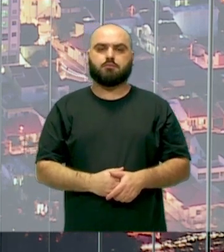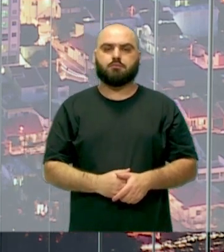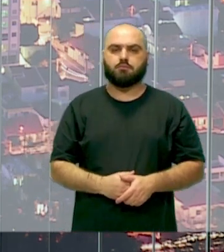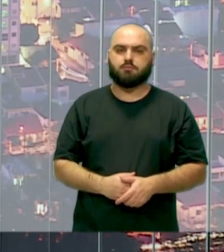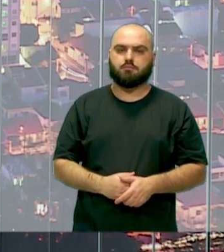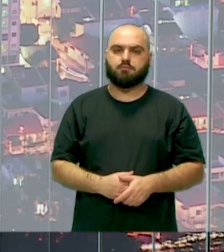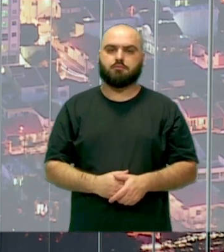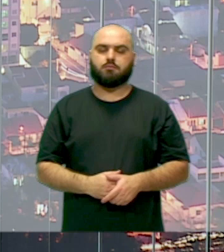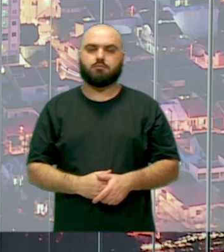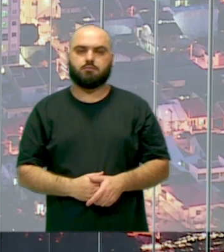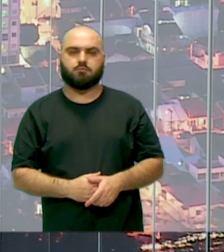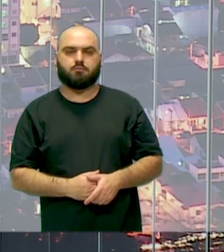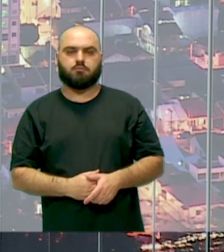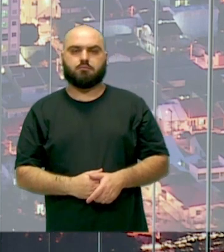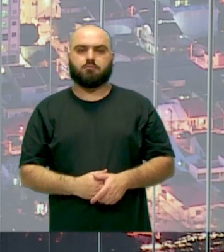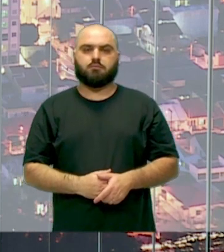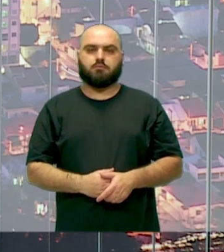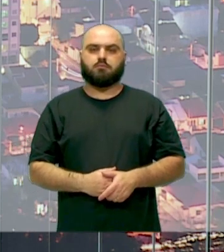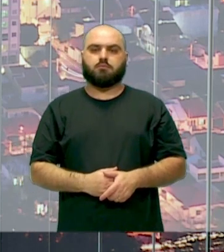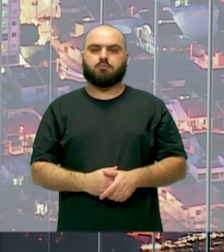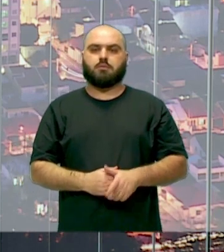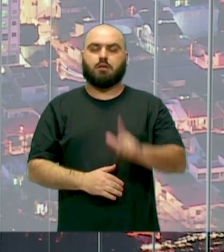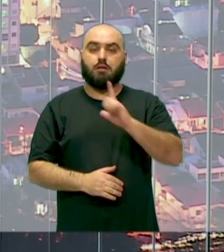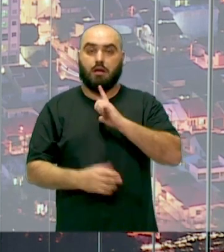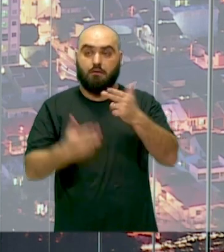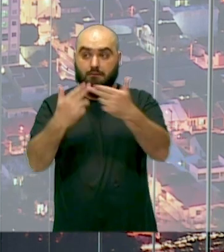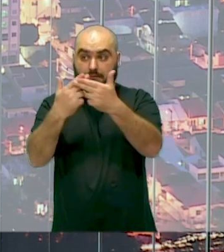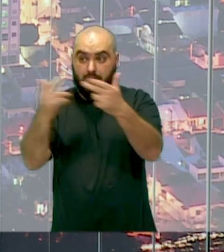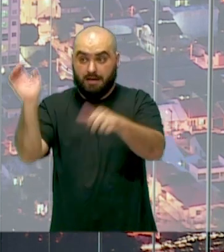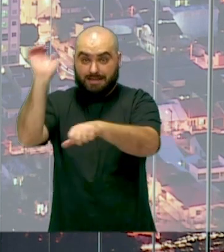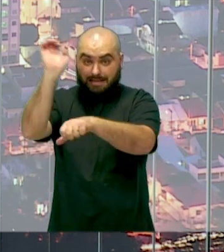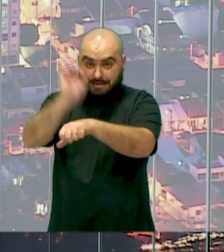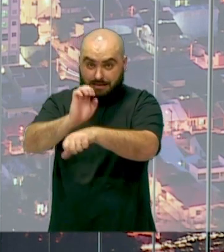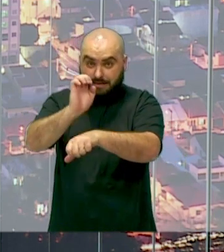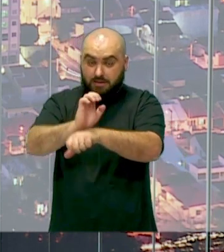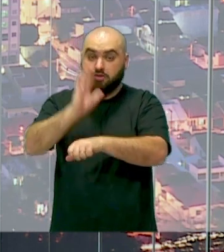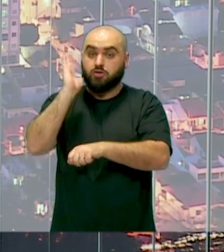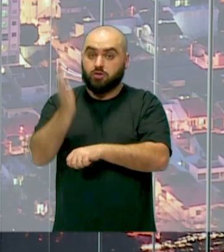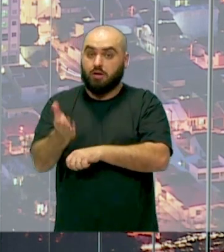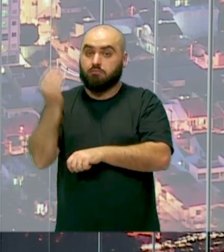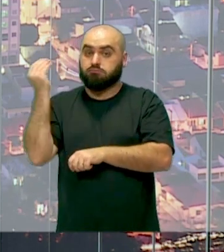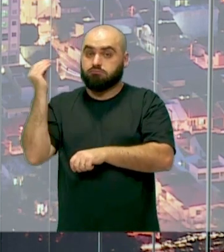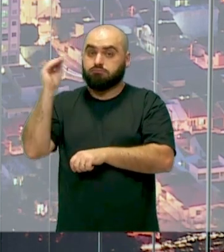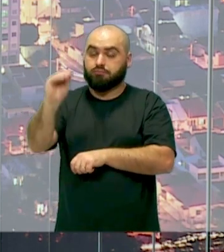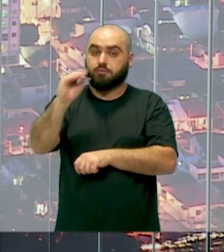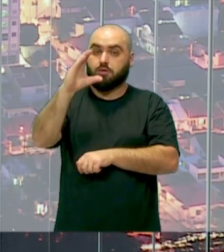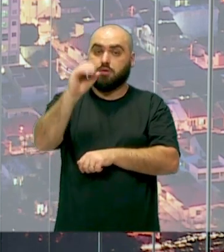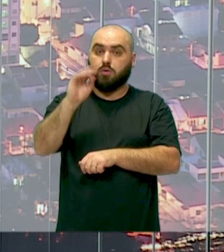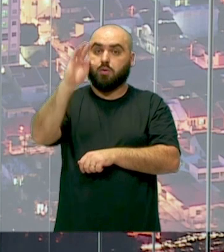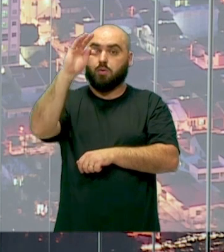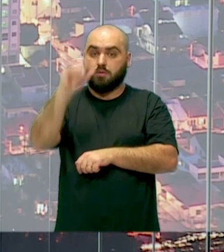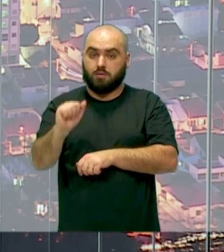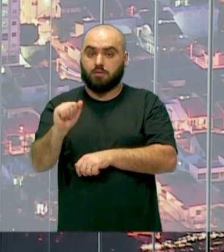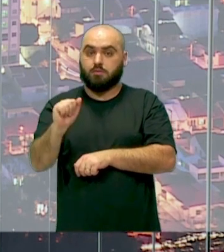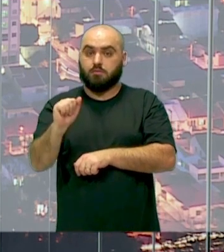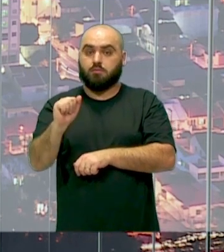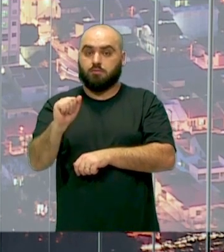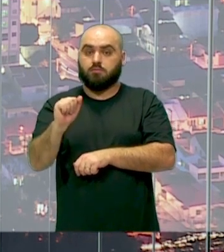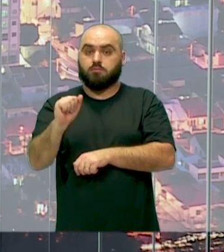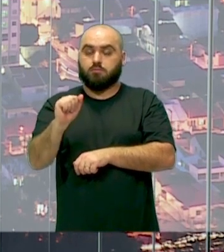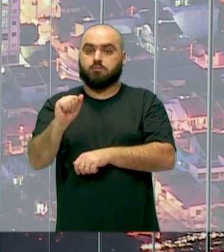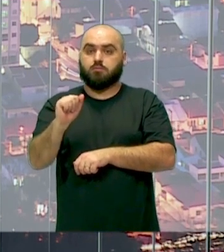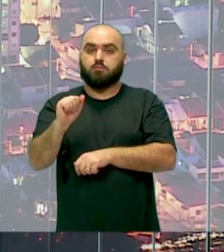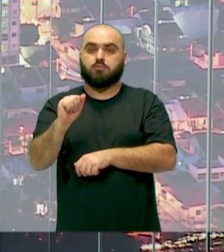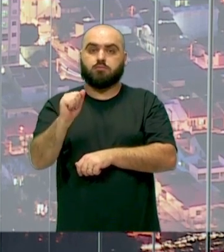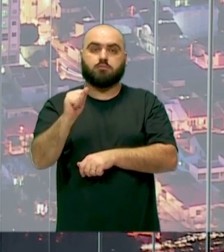existia, né, tem muitos estados que já colocaram a questão da cota racial também,